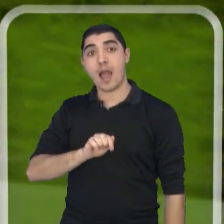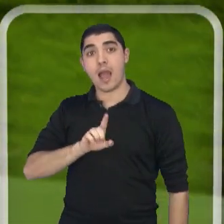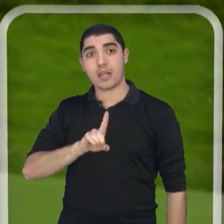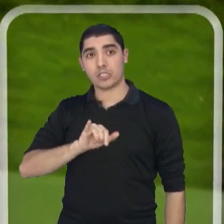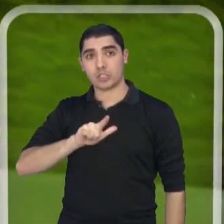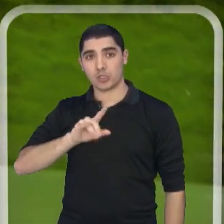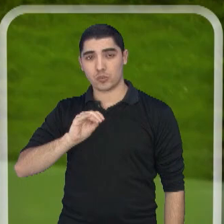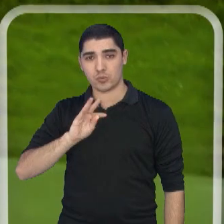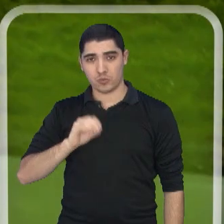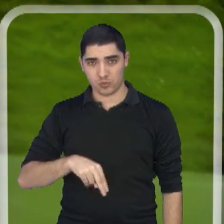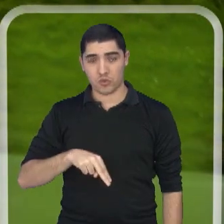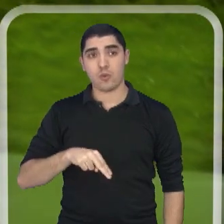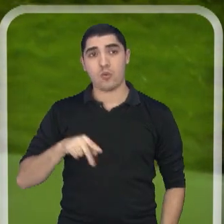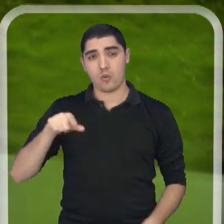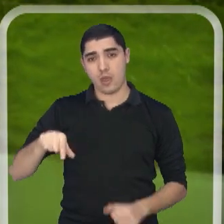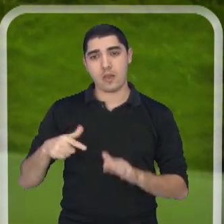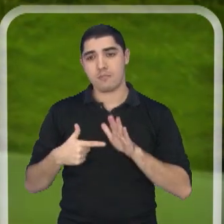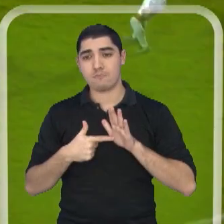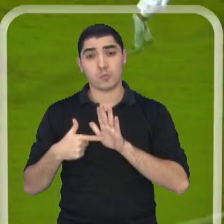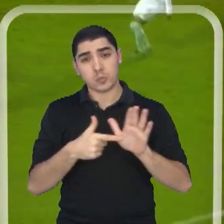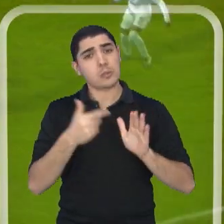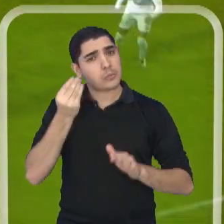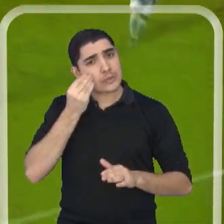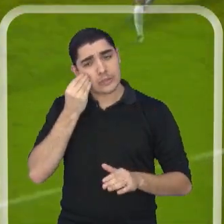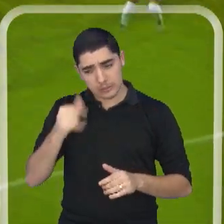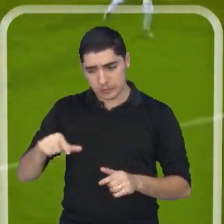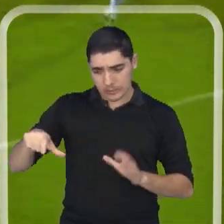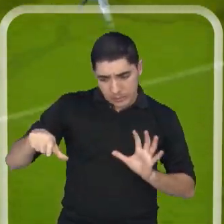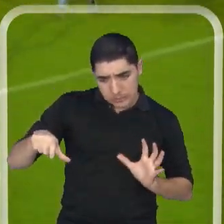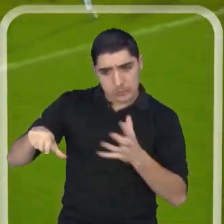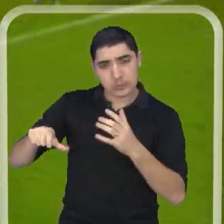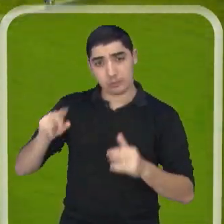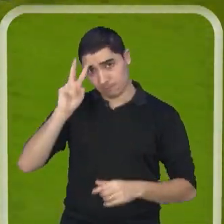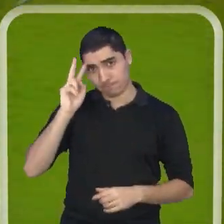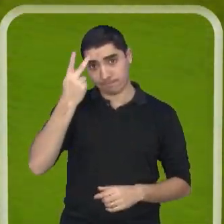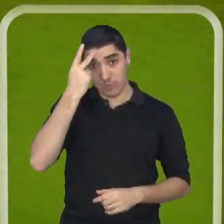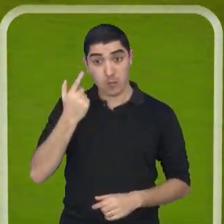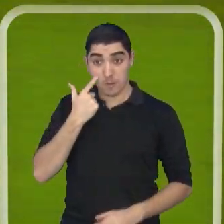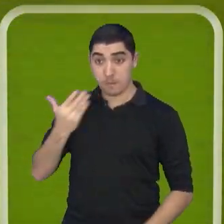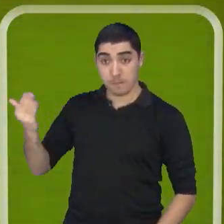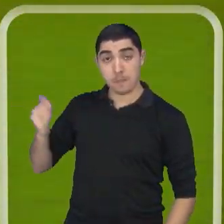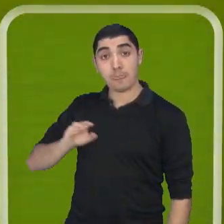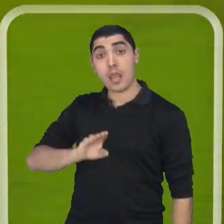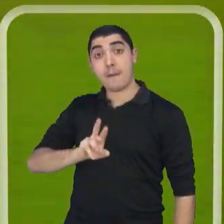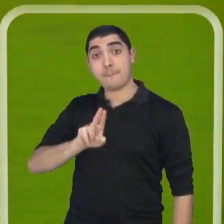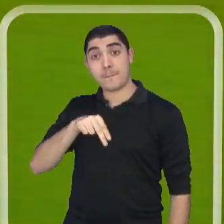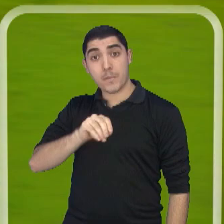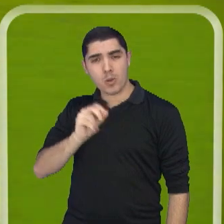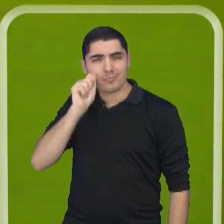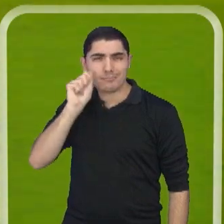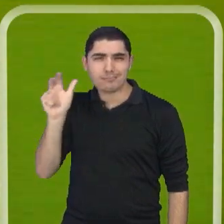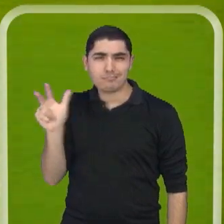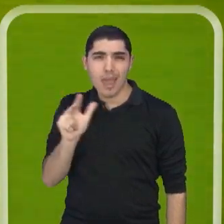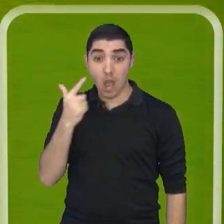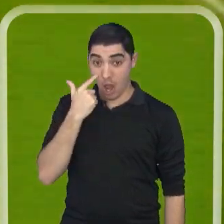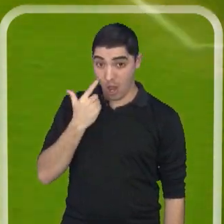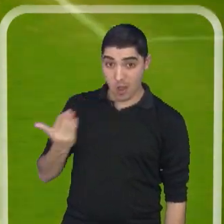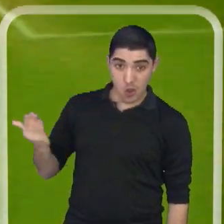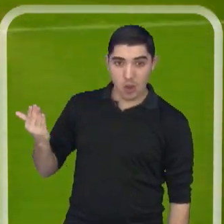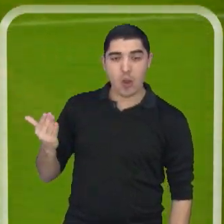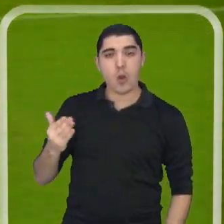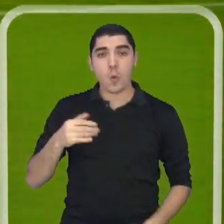José adiantar as linhas e sair do sufoco. E nesse chutão, Bruna Pelé foi esperta, aproveitou a bobeira da